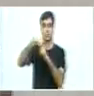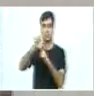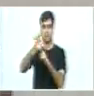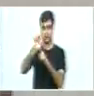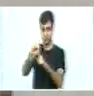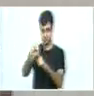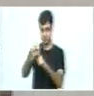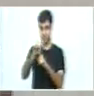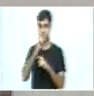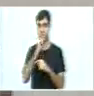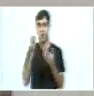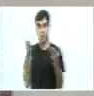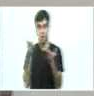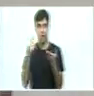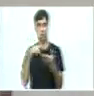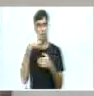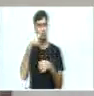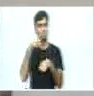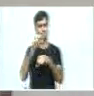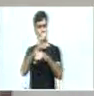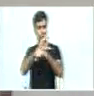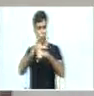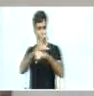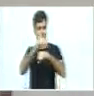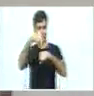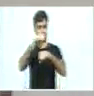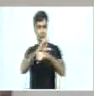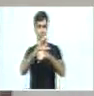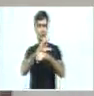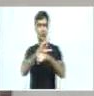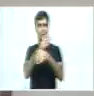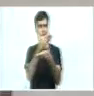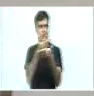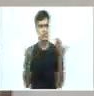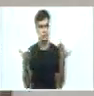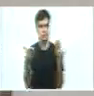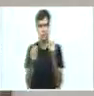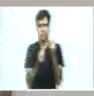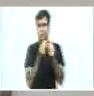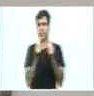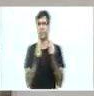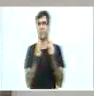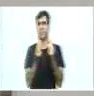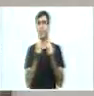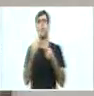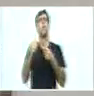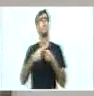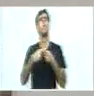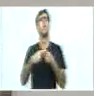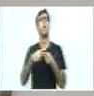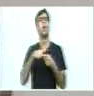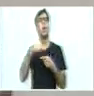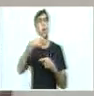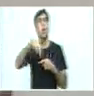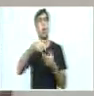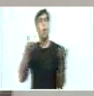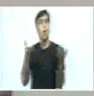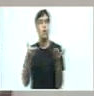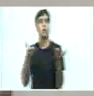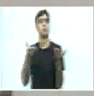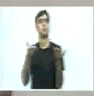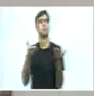Vemos a Constituição Nacional Brasileira rasgada de uma tal forma que não temos